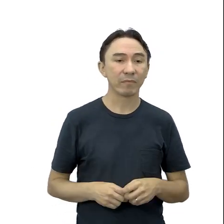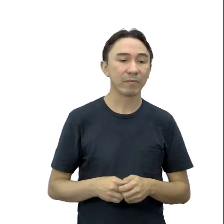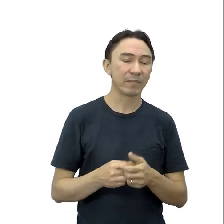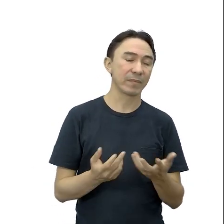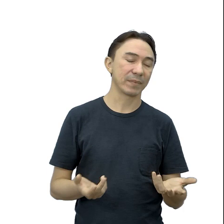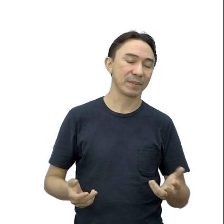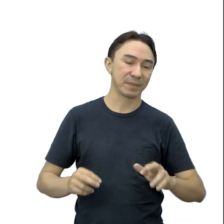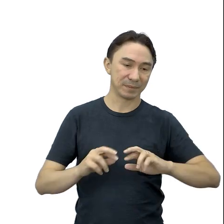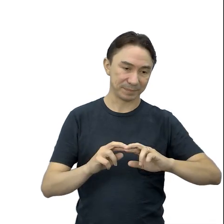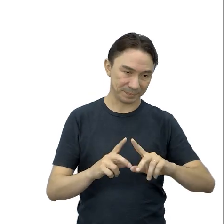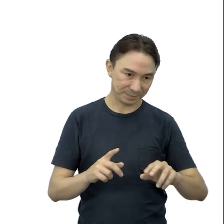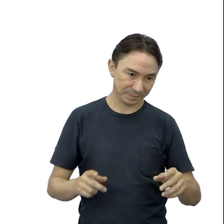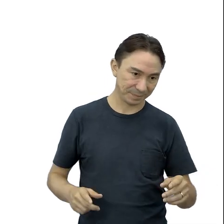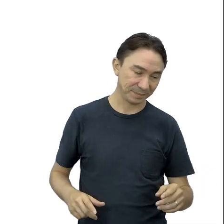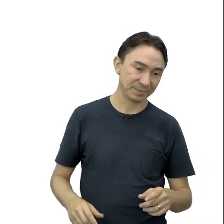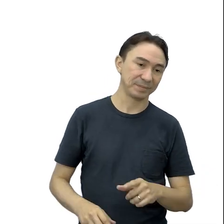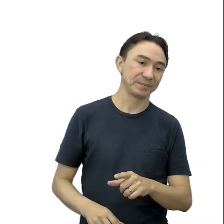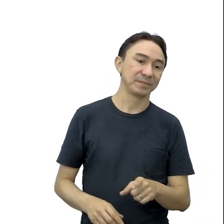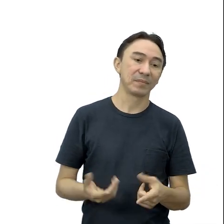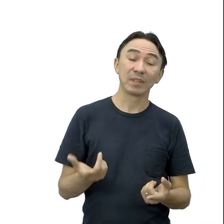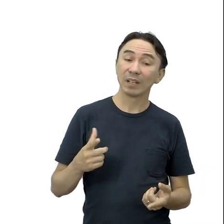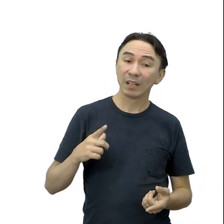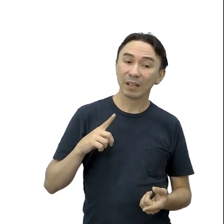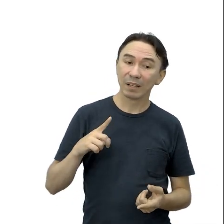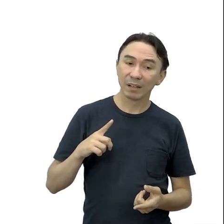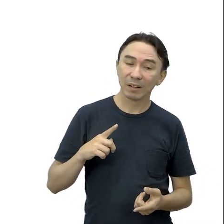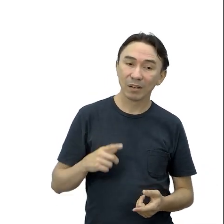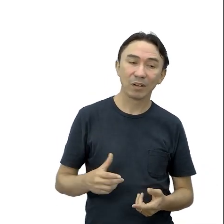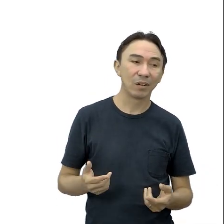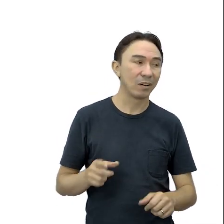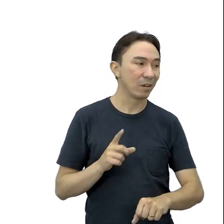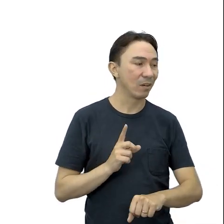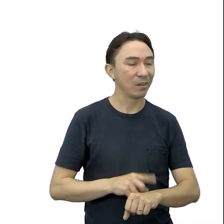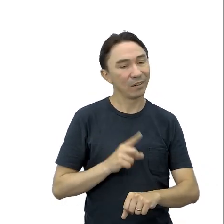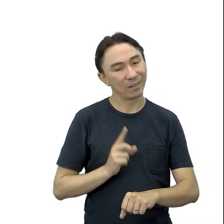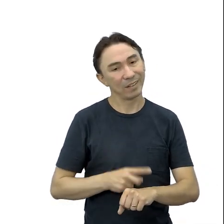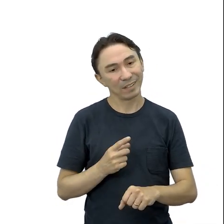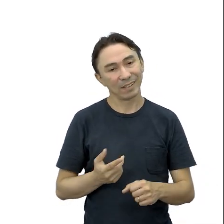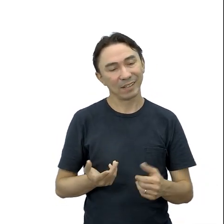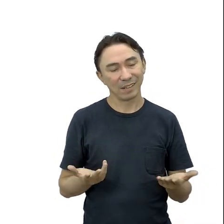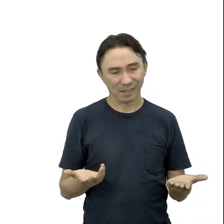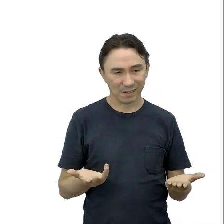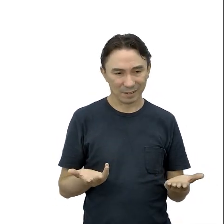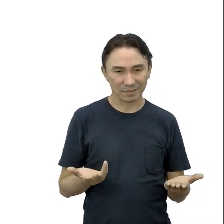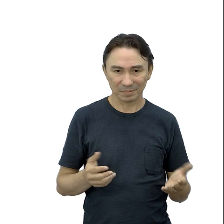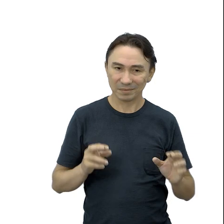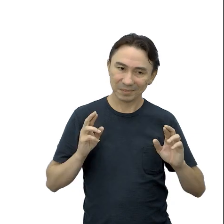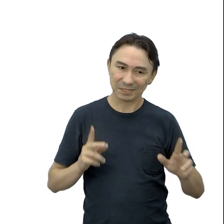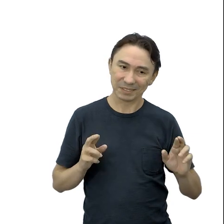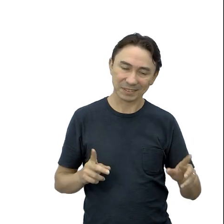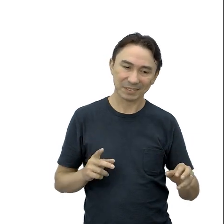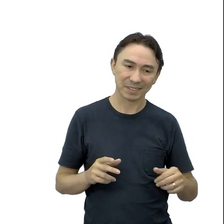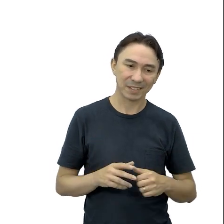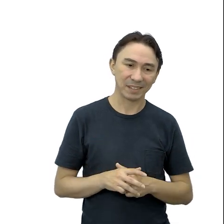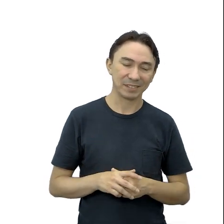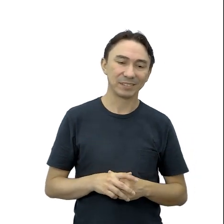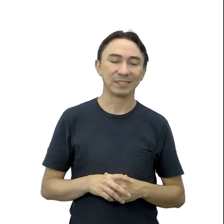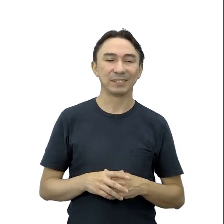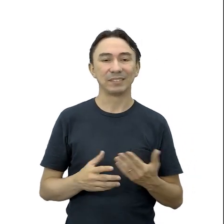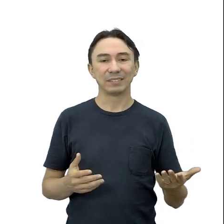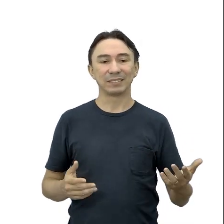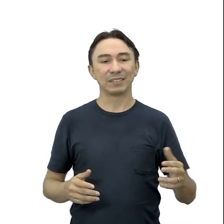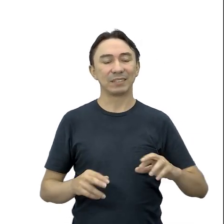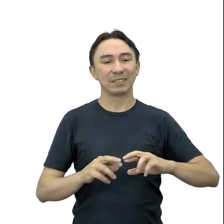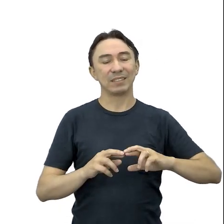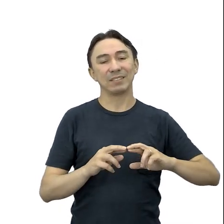nós estávamos num momento muito atípico, né? Se a gente olhar outros anos, né, nós percebemos que nós temos aqui uma participação